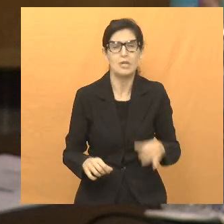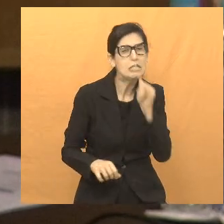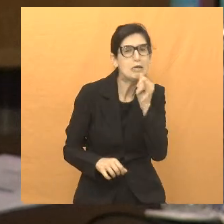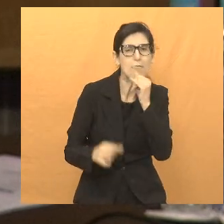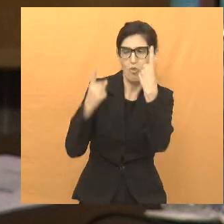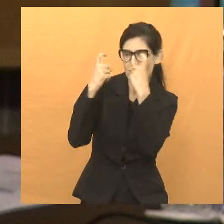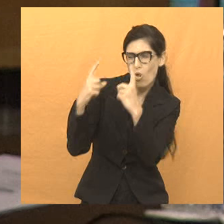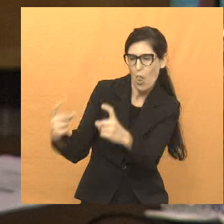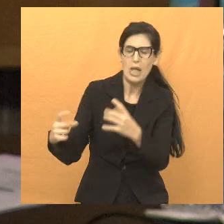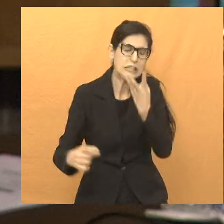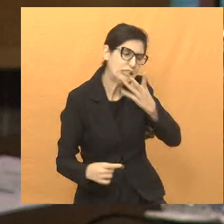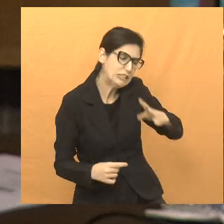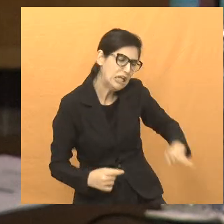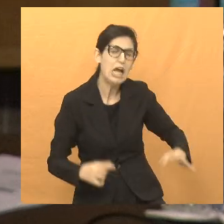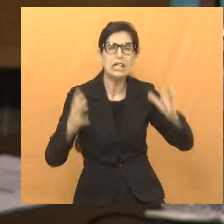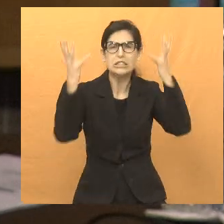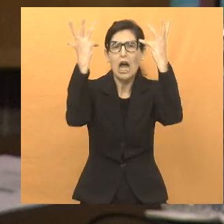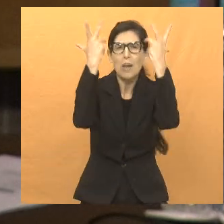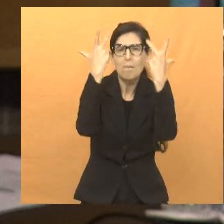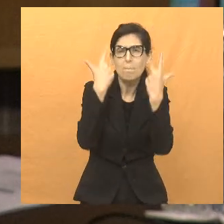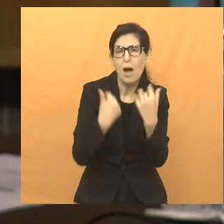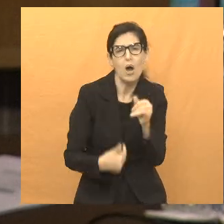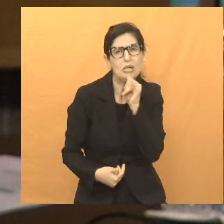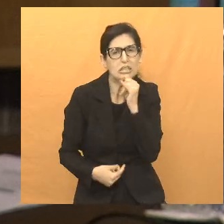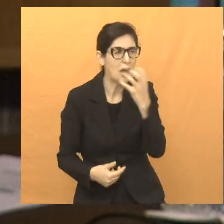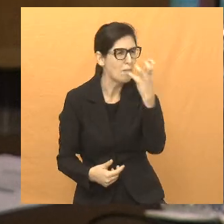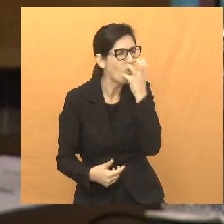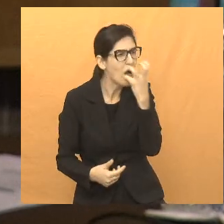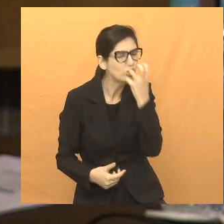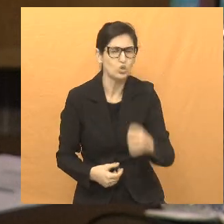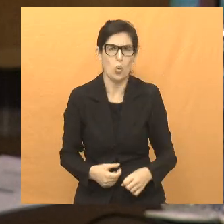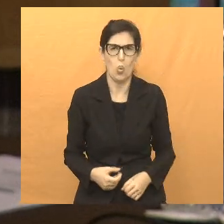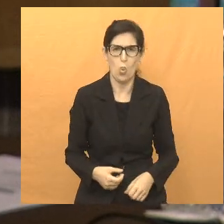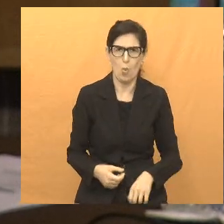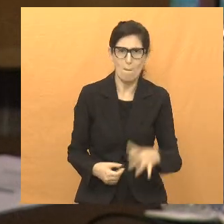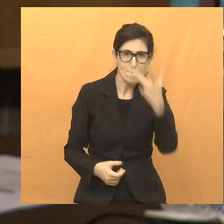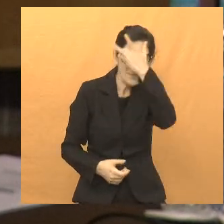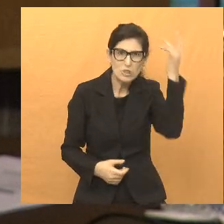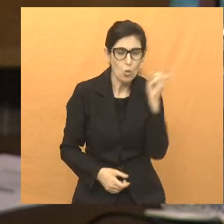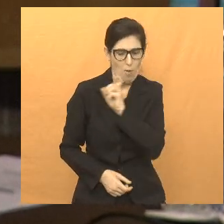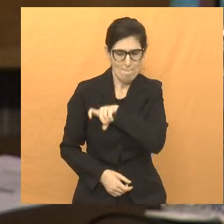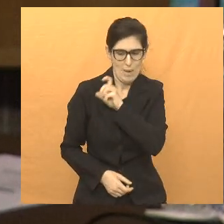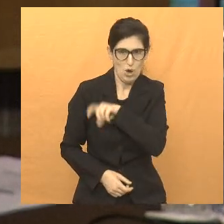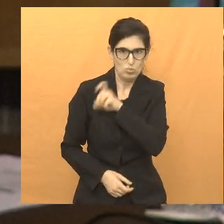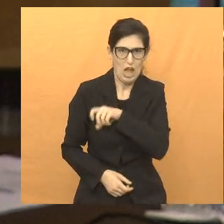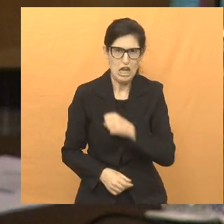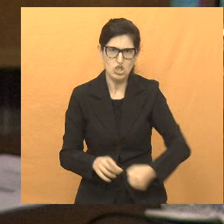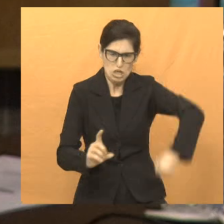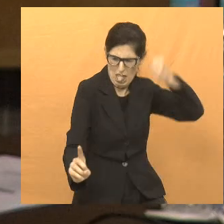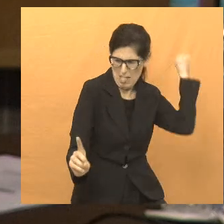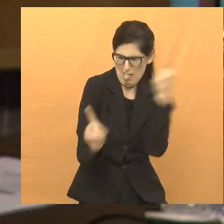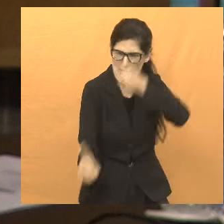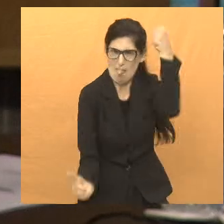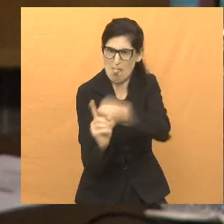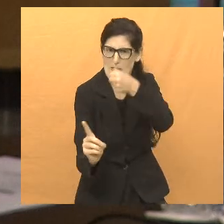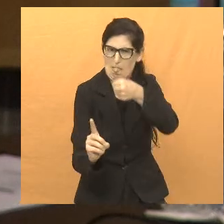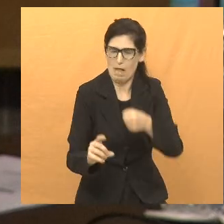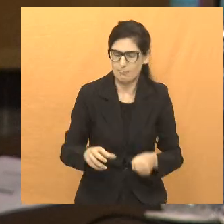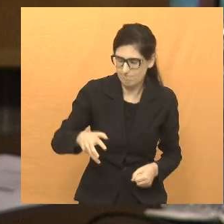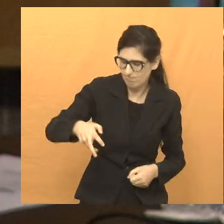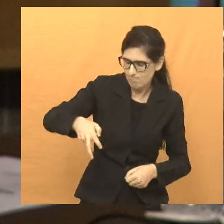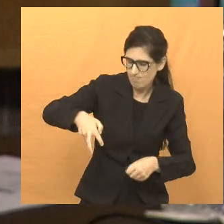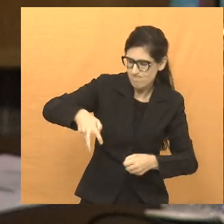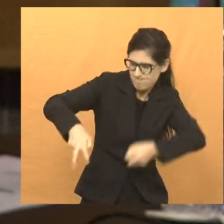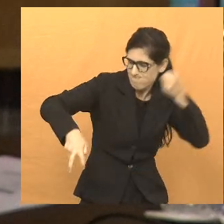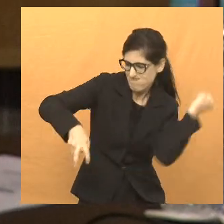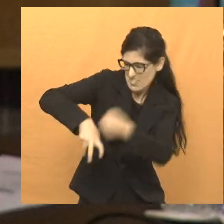criança, contra o animal, né, num ambiente doméstico, possivelmente é um forte indicador de que